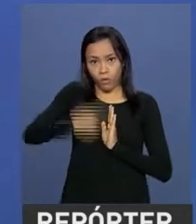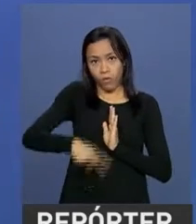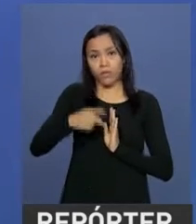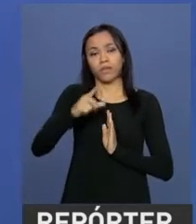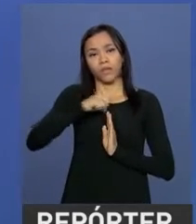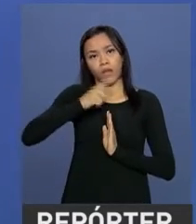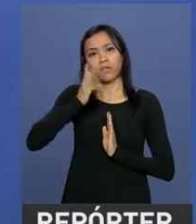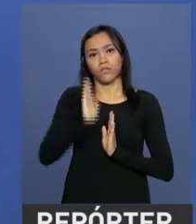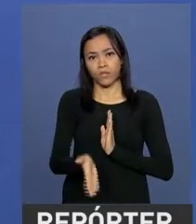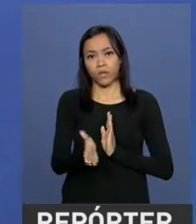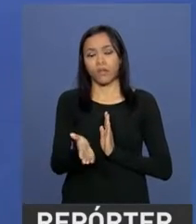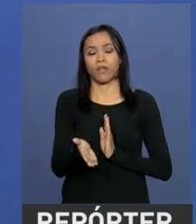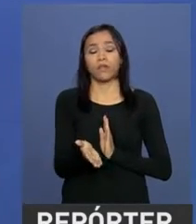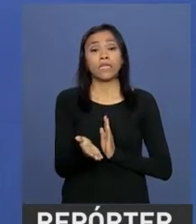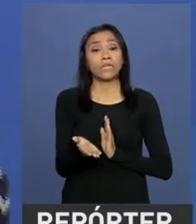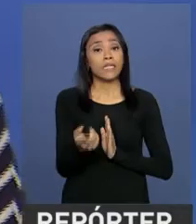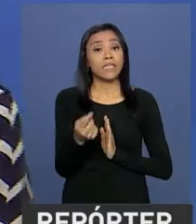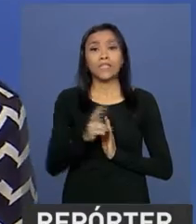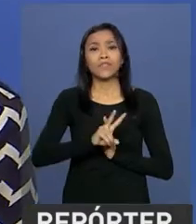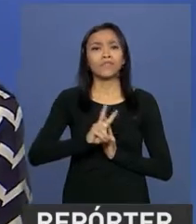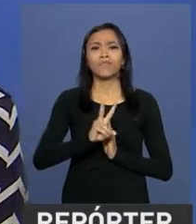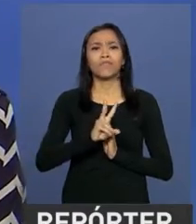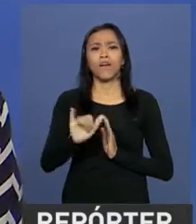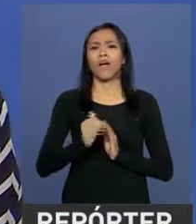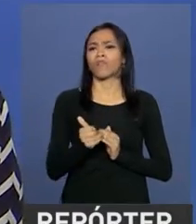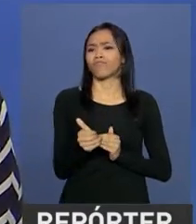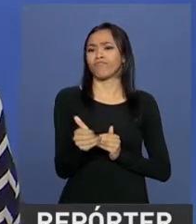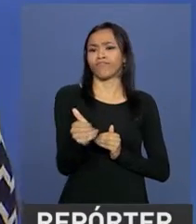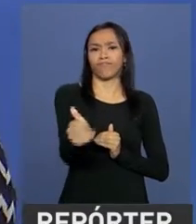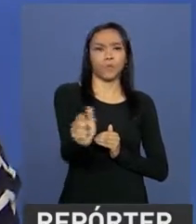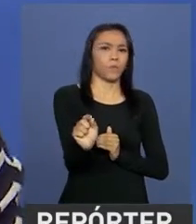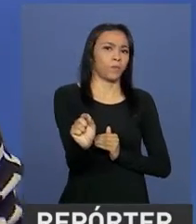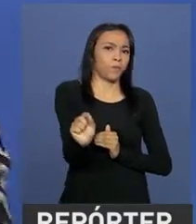na instituição e que não haverá nenhum tipo de